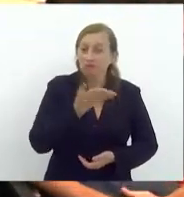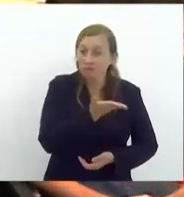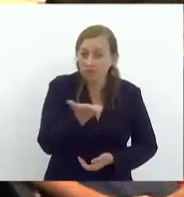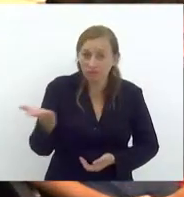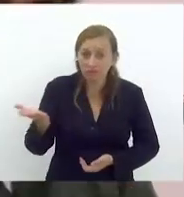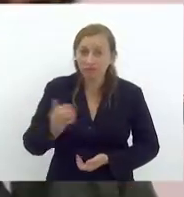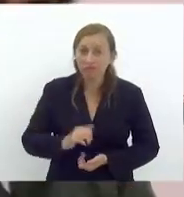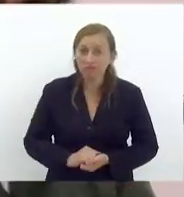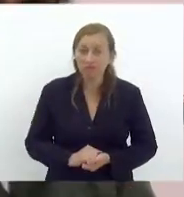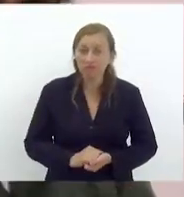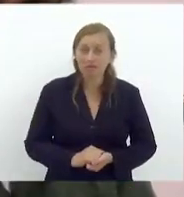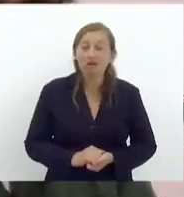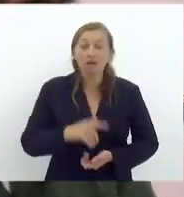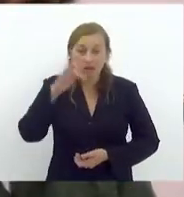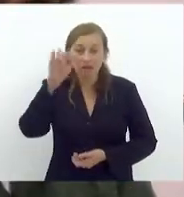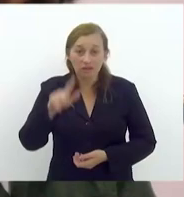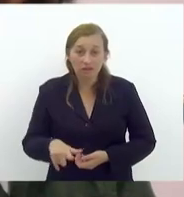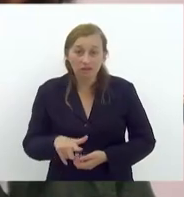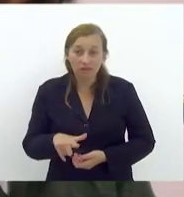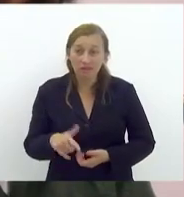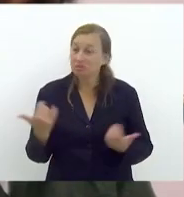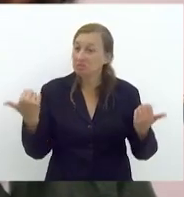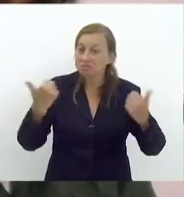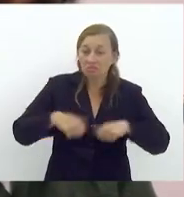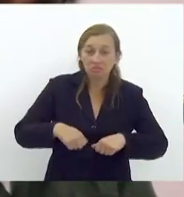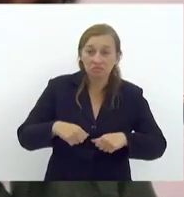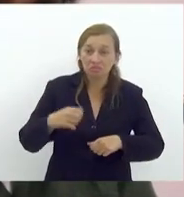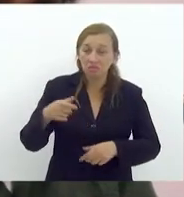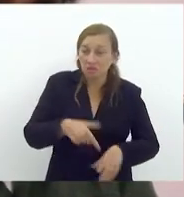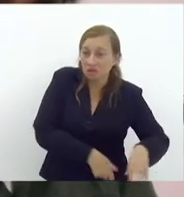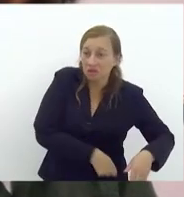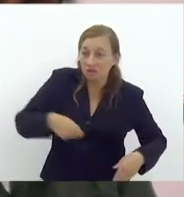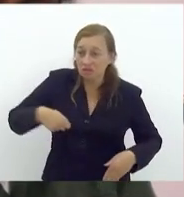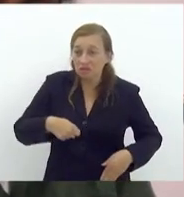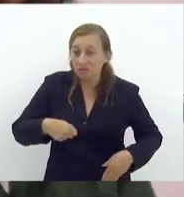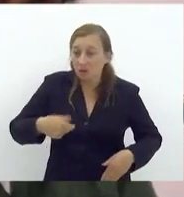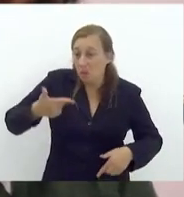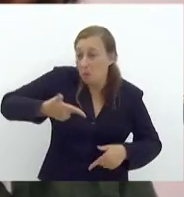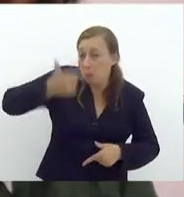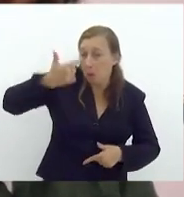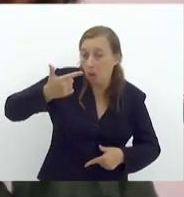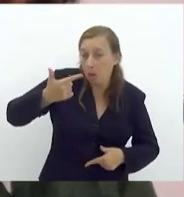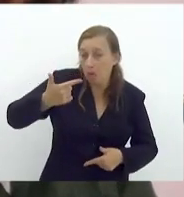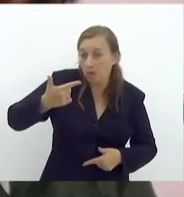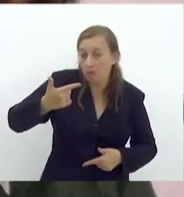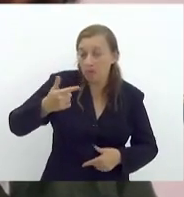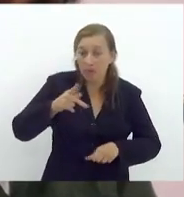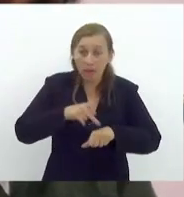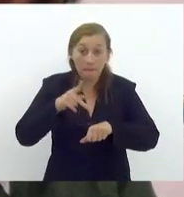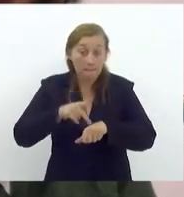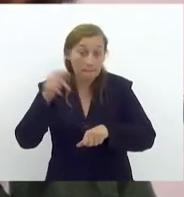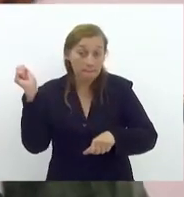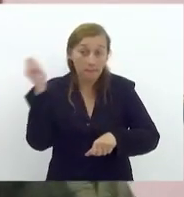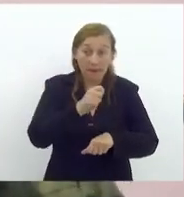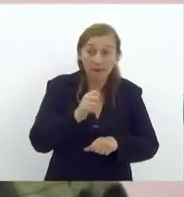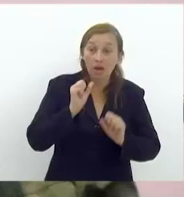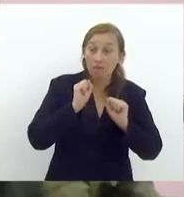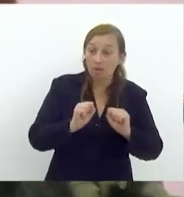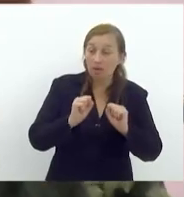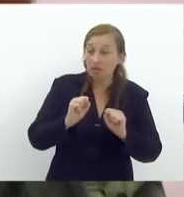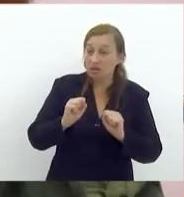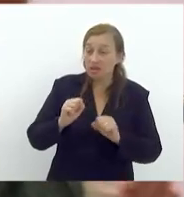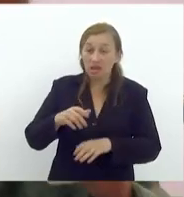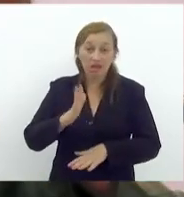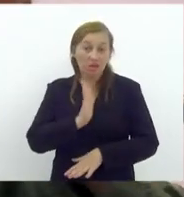que a a fé não precisa ser espada não precisa ser fuzil não precisa ser pedra fé pode ser papo reto